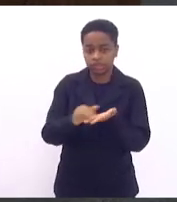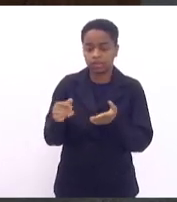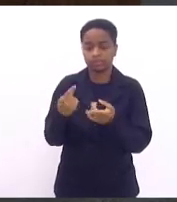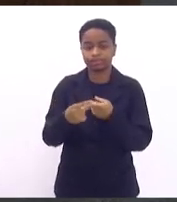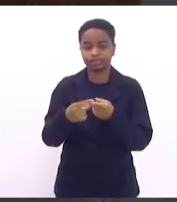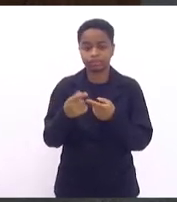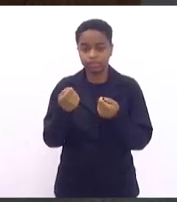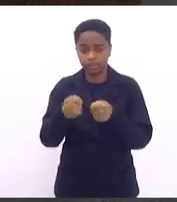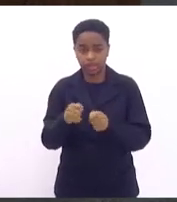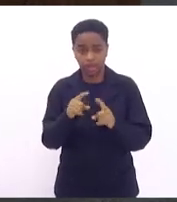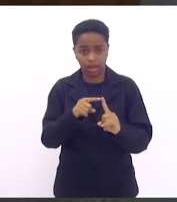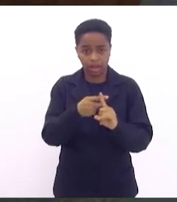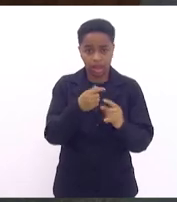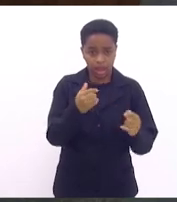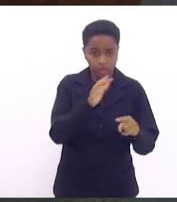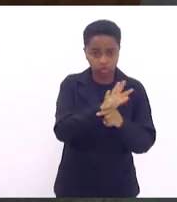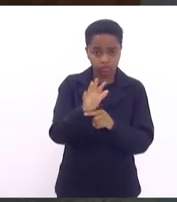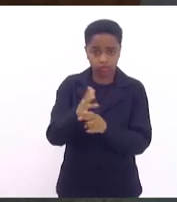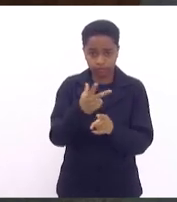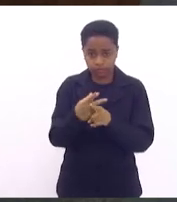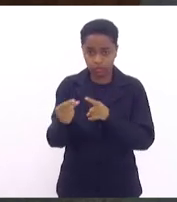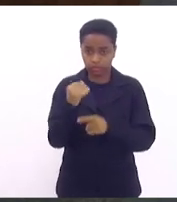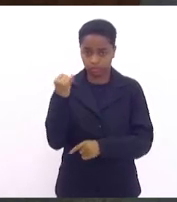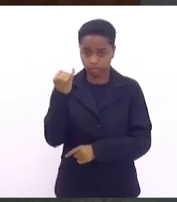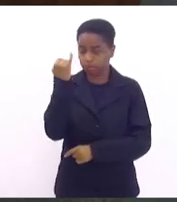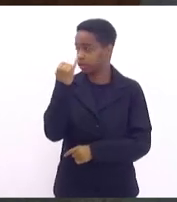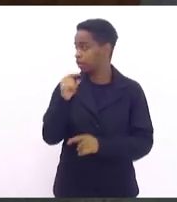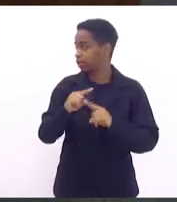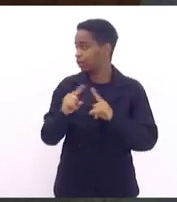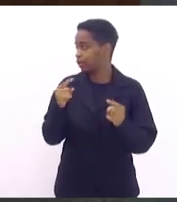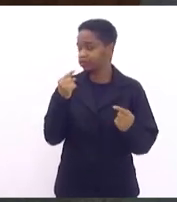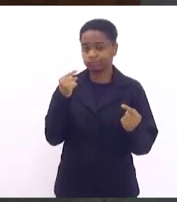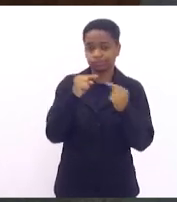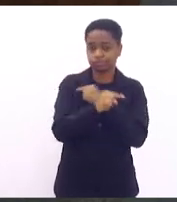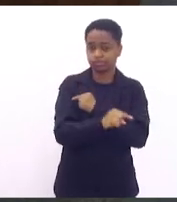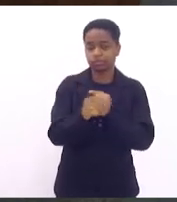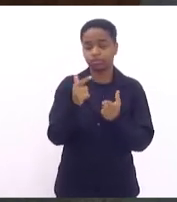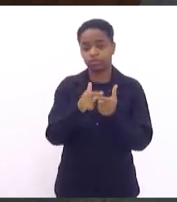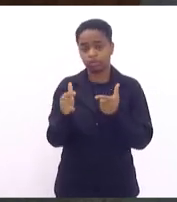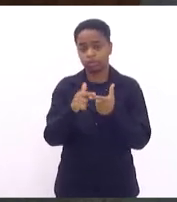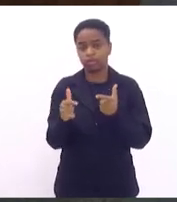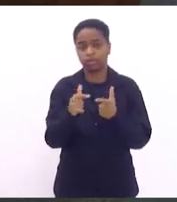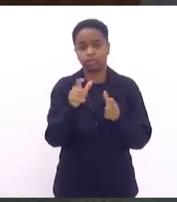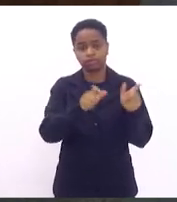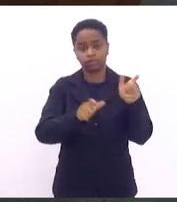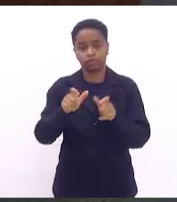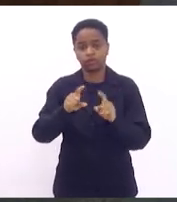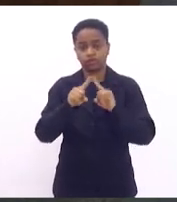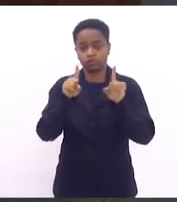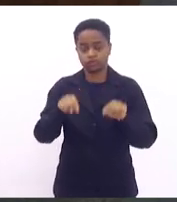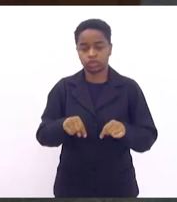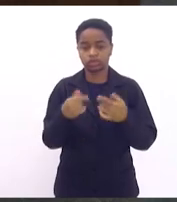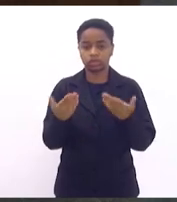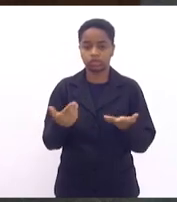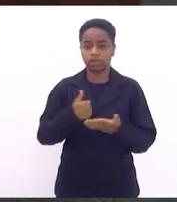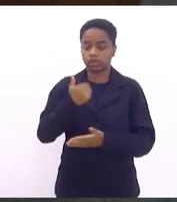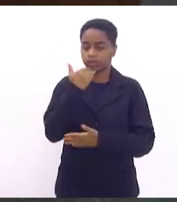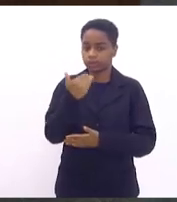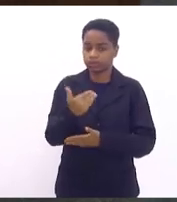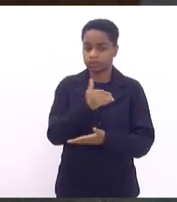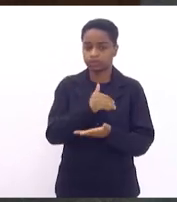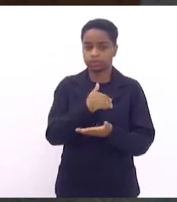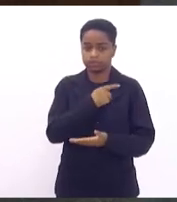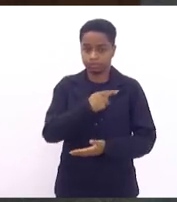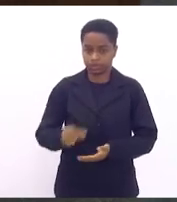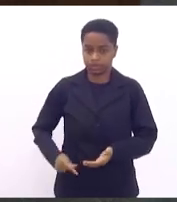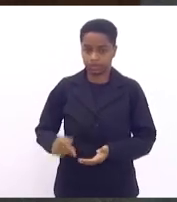ser um benefício, uma vitória importante, acaba virando mais um problema para o servidor. Então, quero pedir para a presidência da FAETEC,